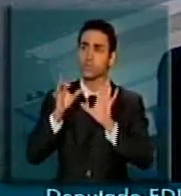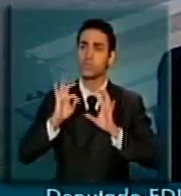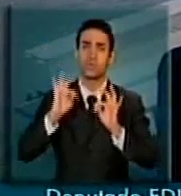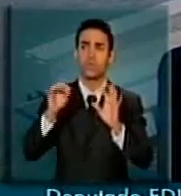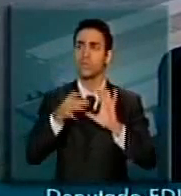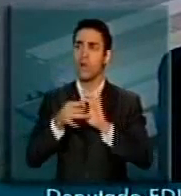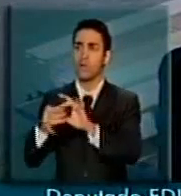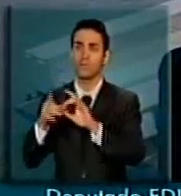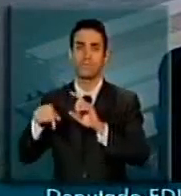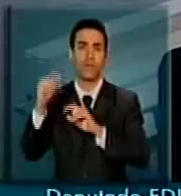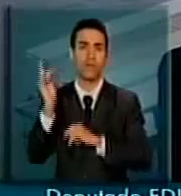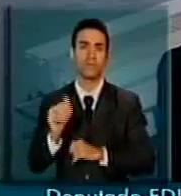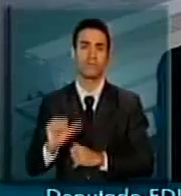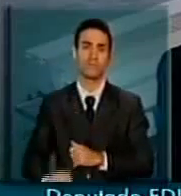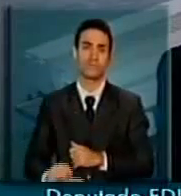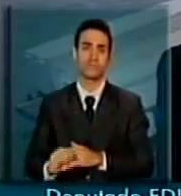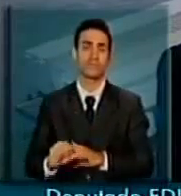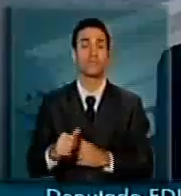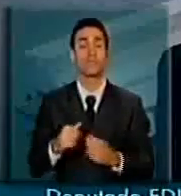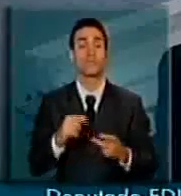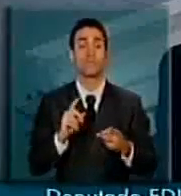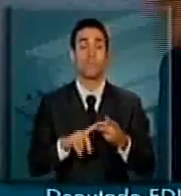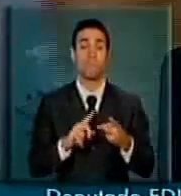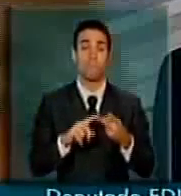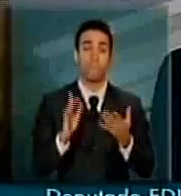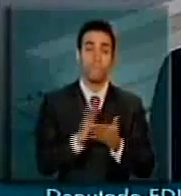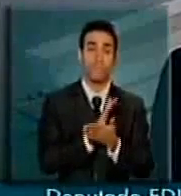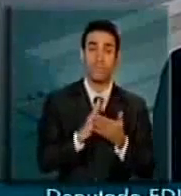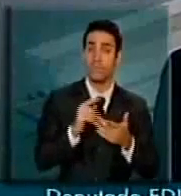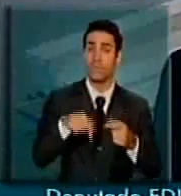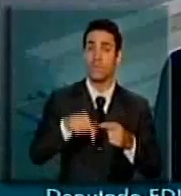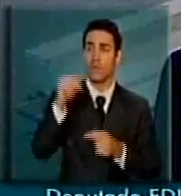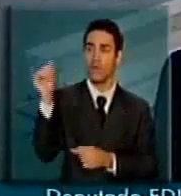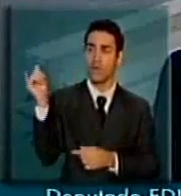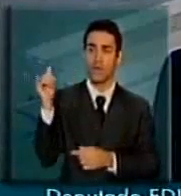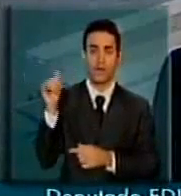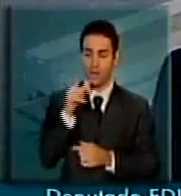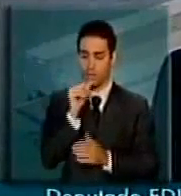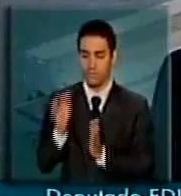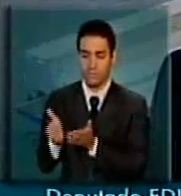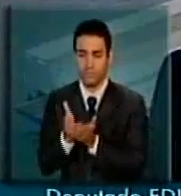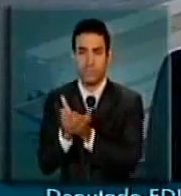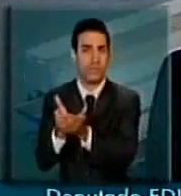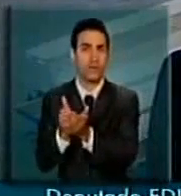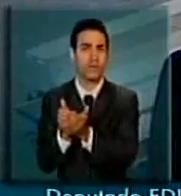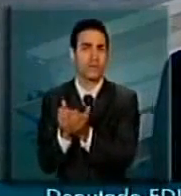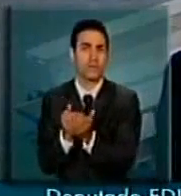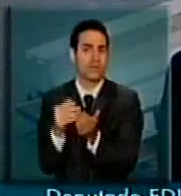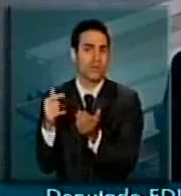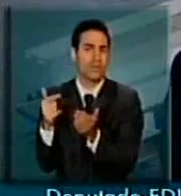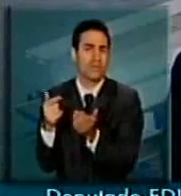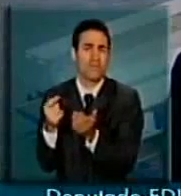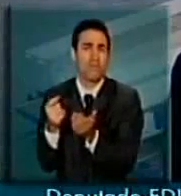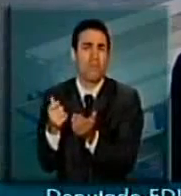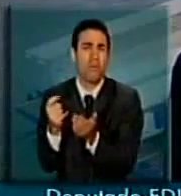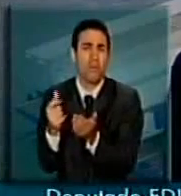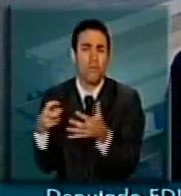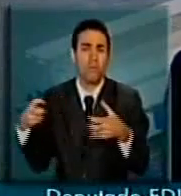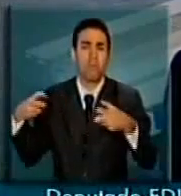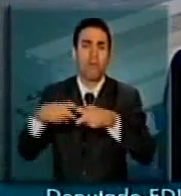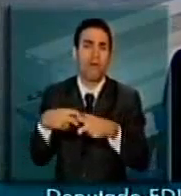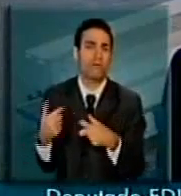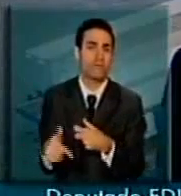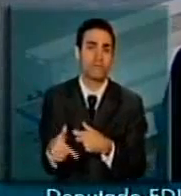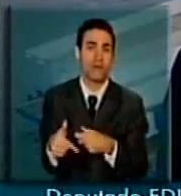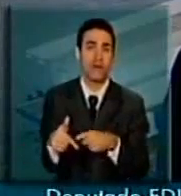o congestionamento de trânsito e acidentes, tem custos mais baixos de infraestrutura e operacionais, além do